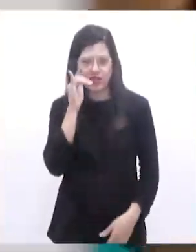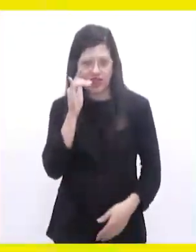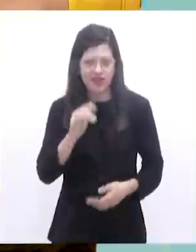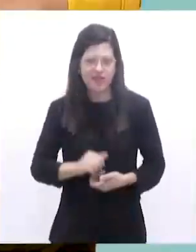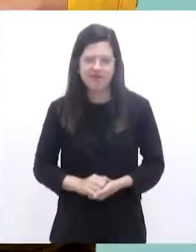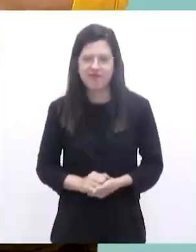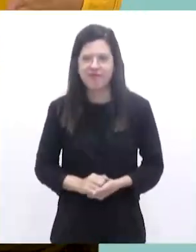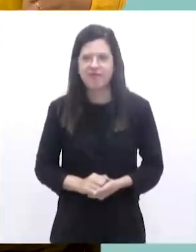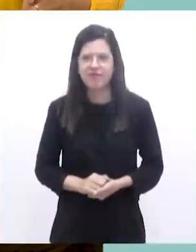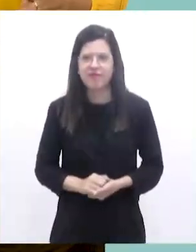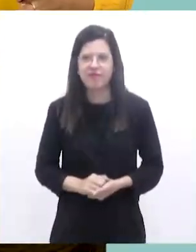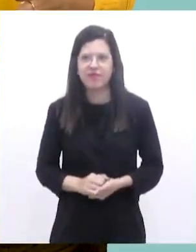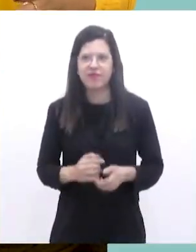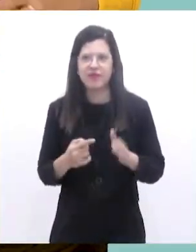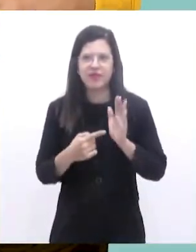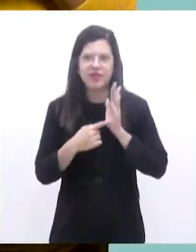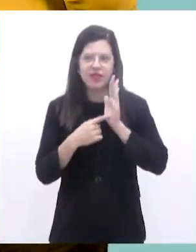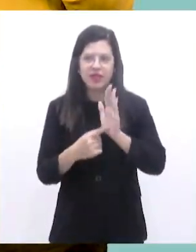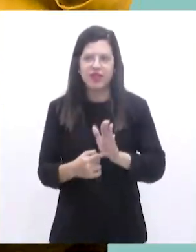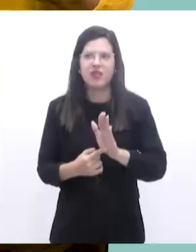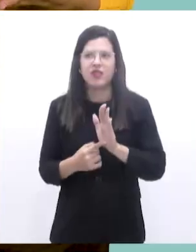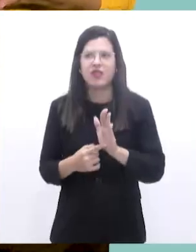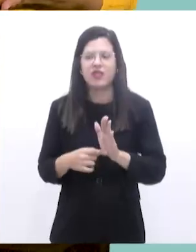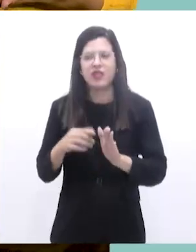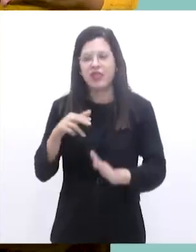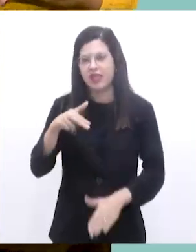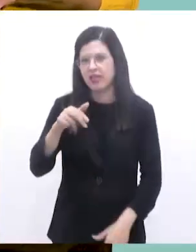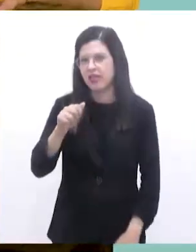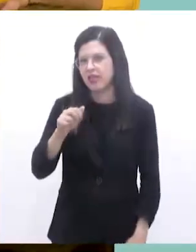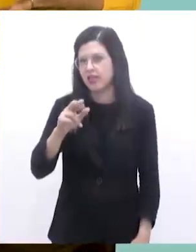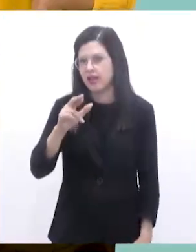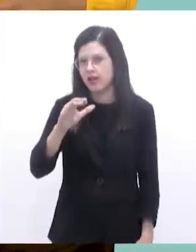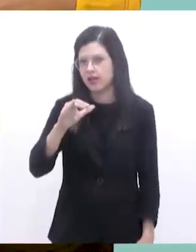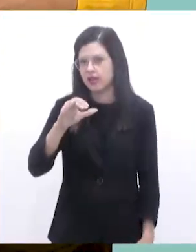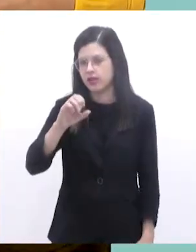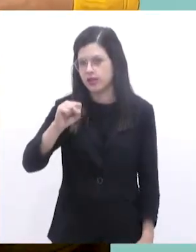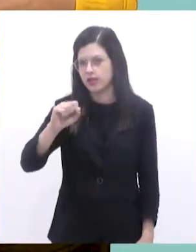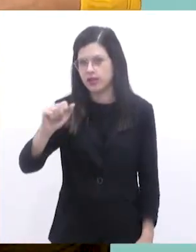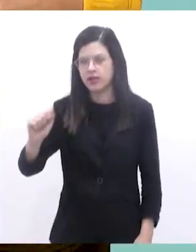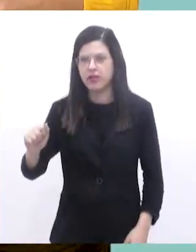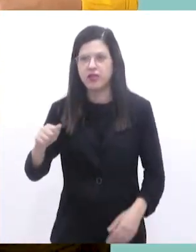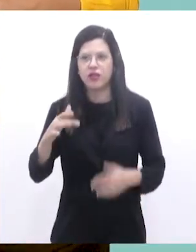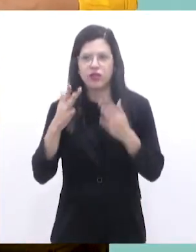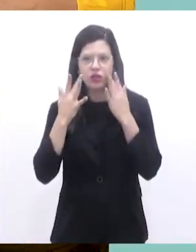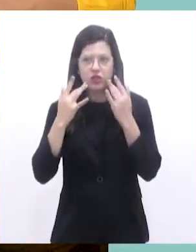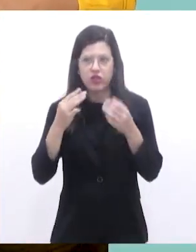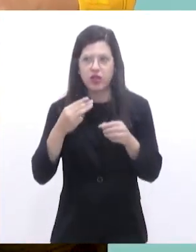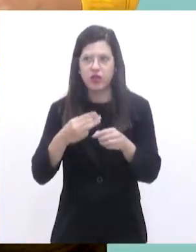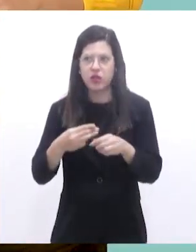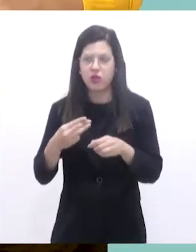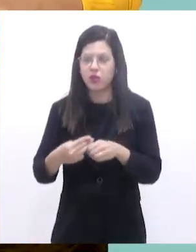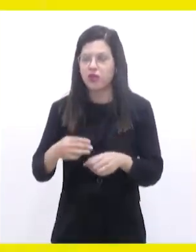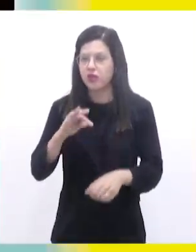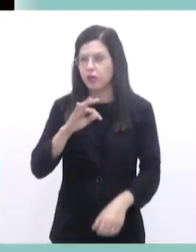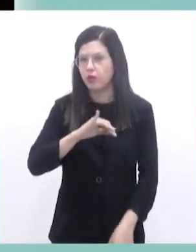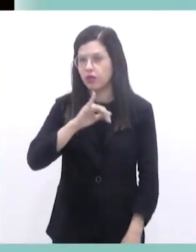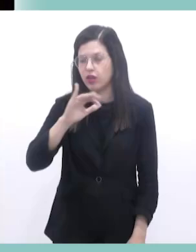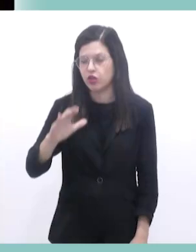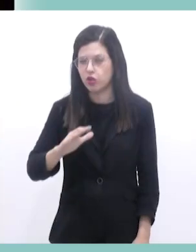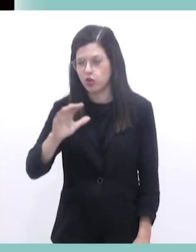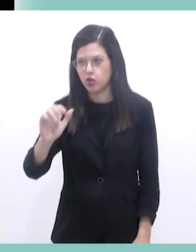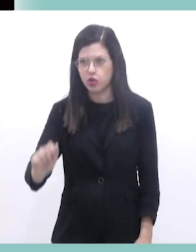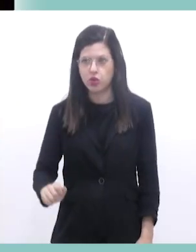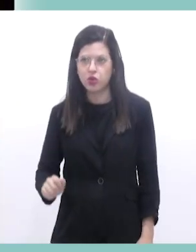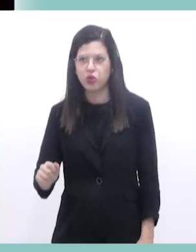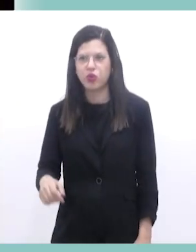Carnaval. O espetáculo documental Narcisa está em cartaz no Teatro Municipal Ziembinski, na Tijuca.